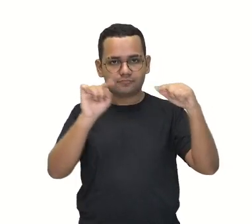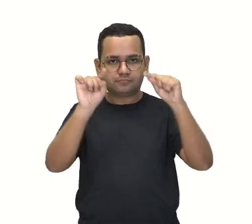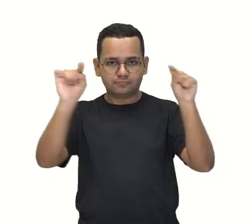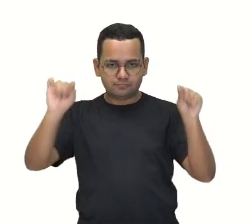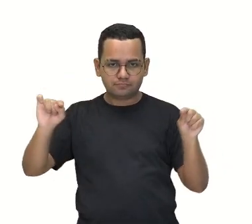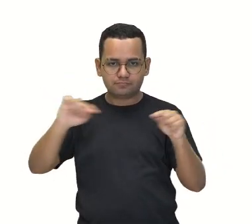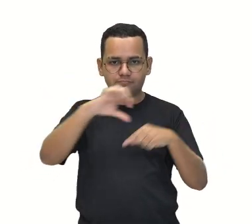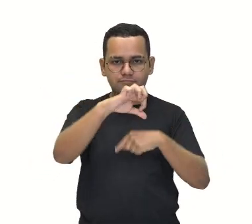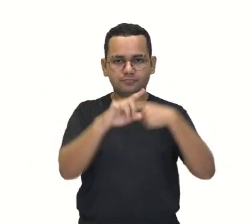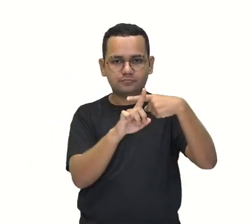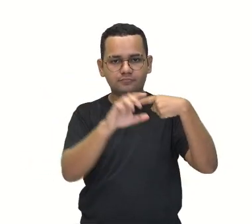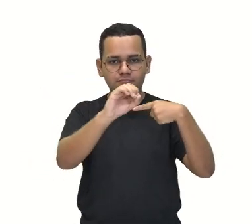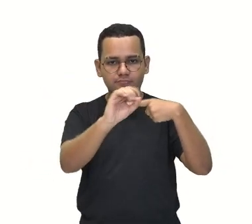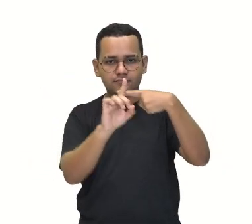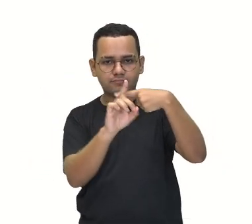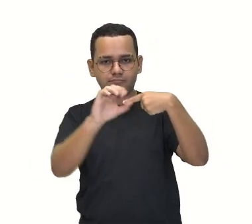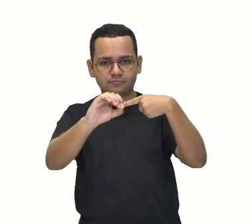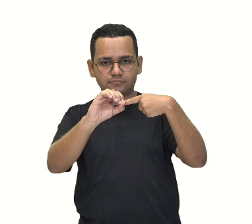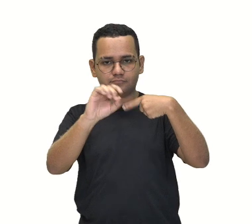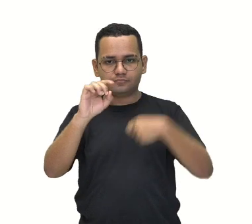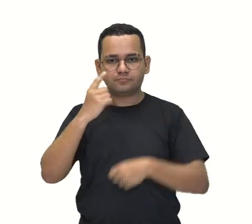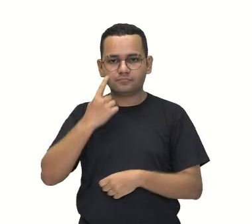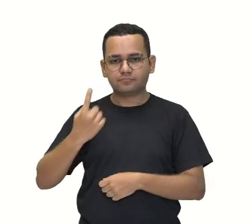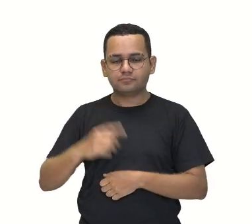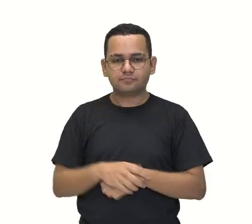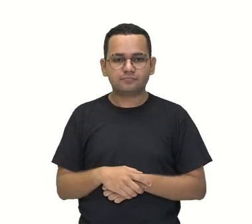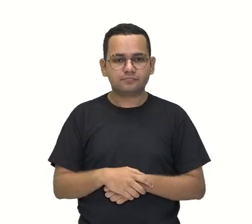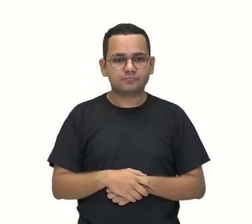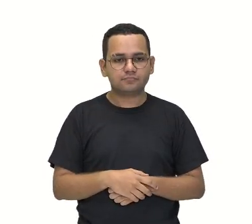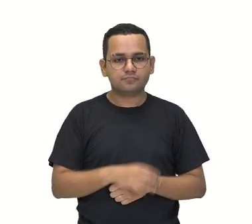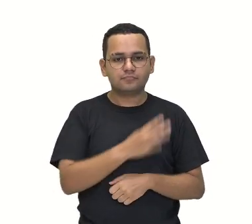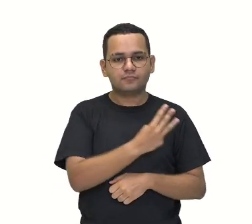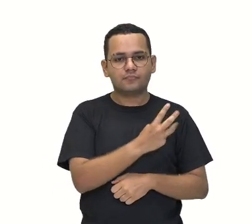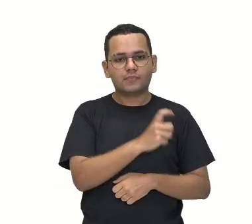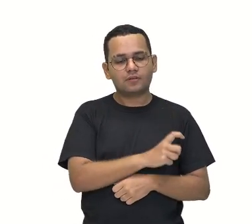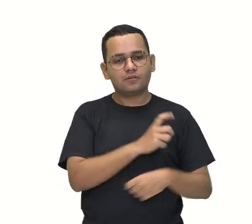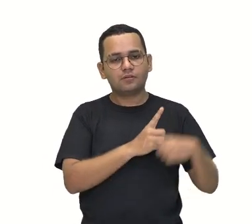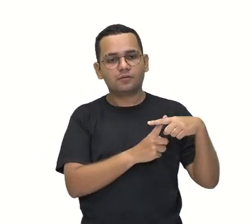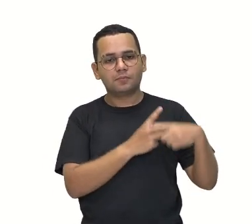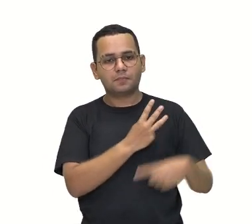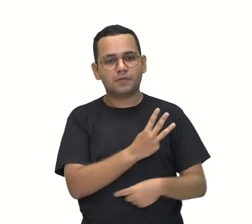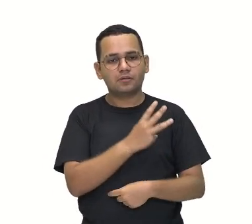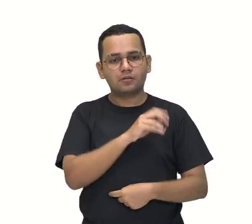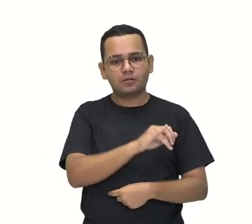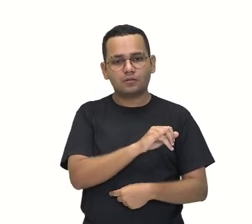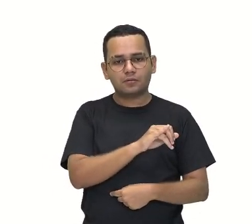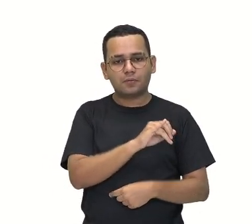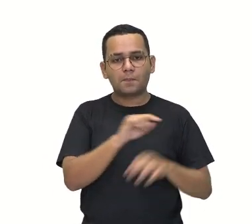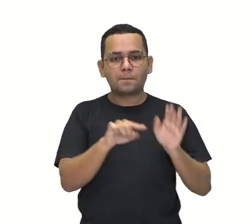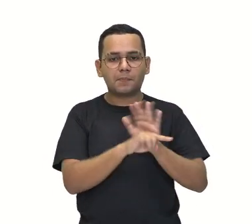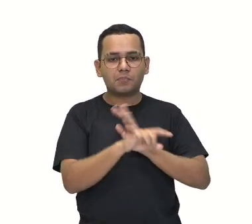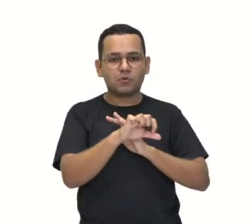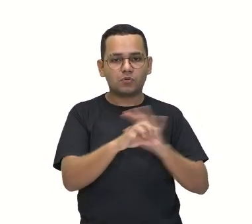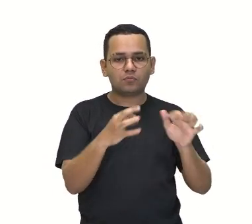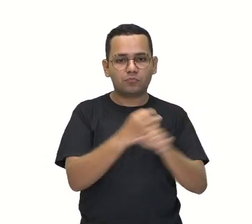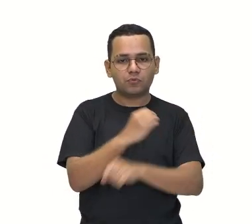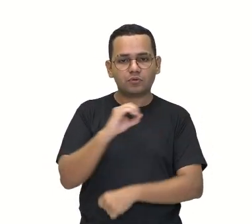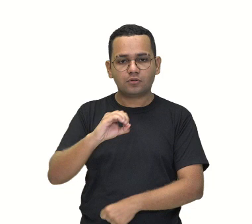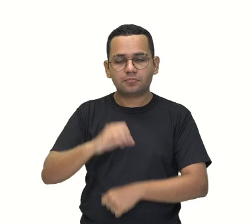3x mais 3y menos 9 igual a 0, não é